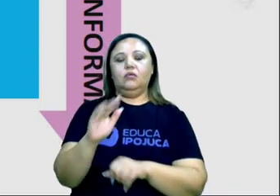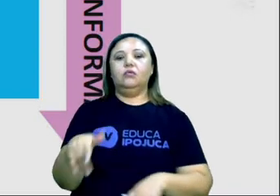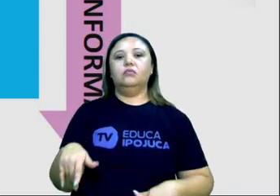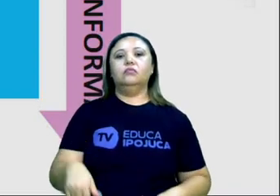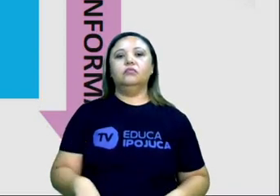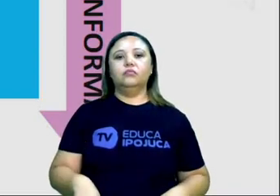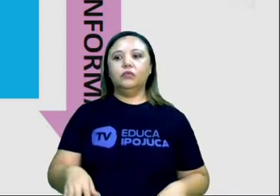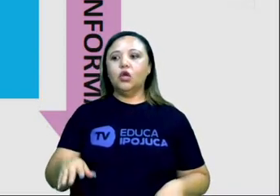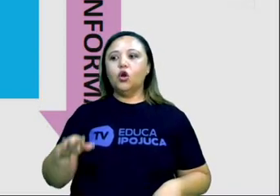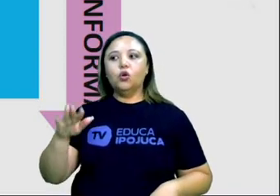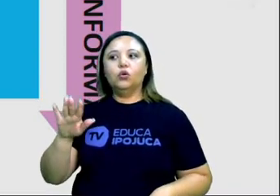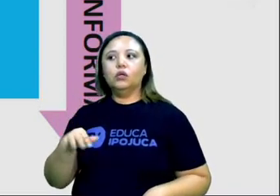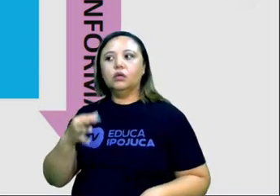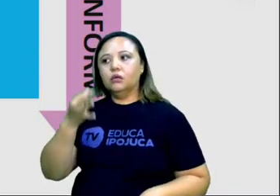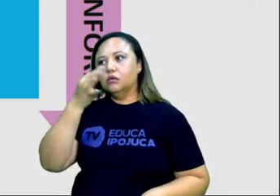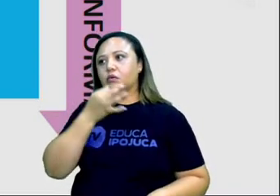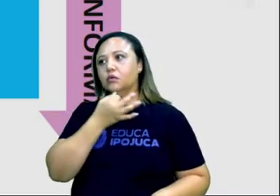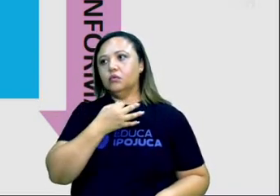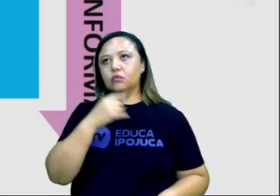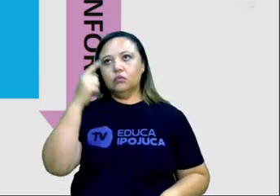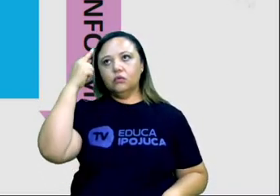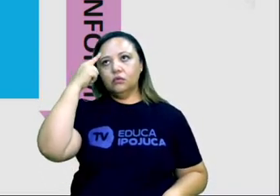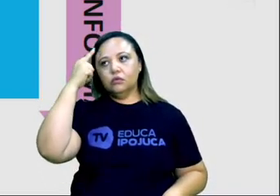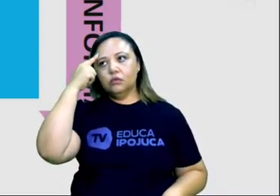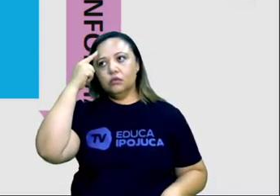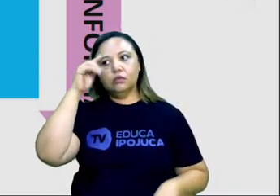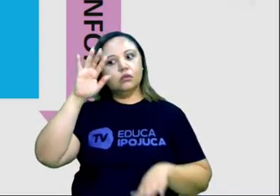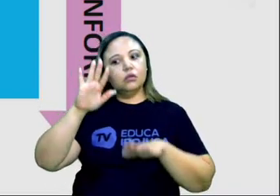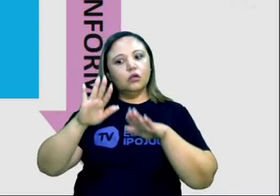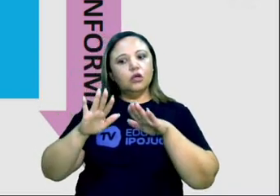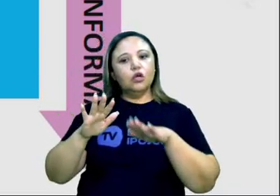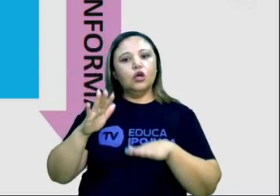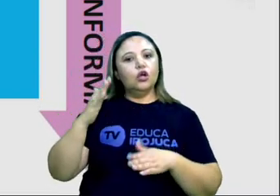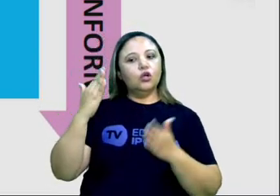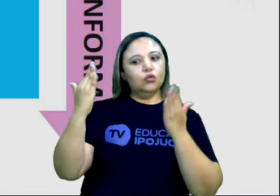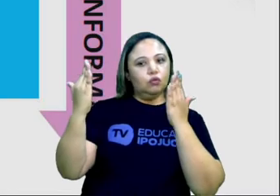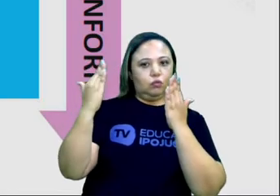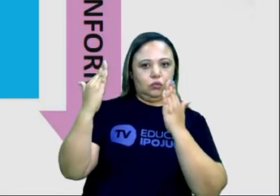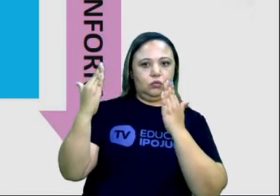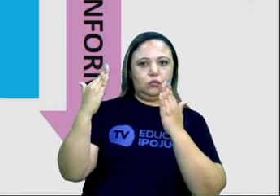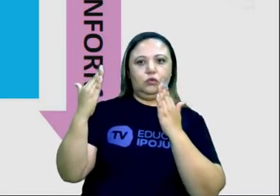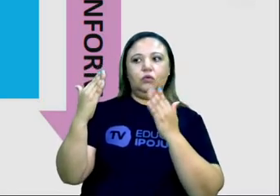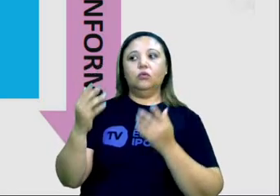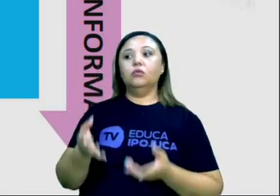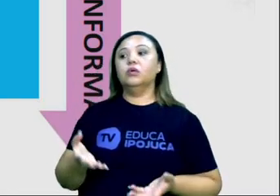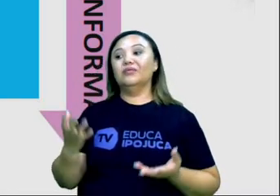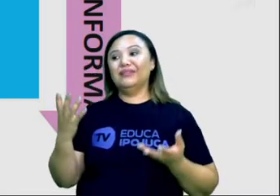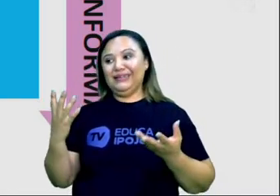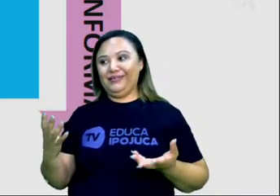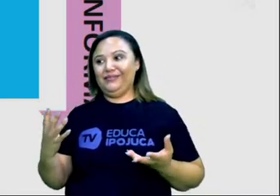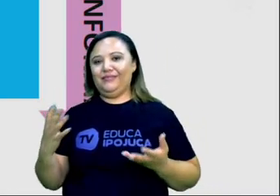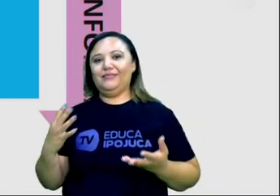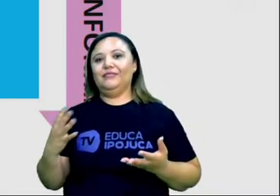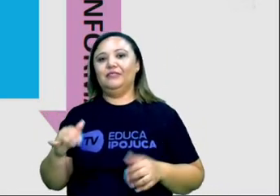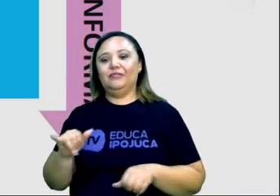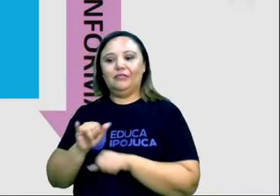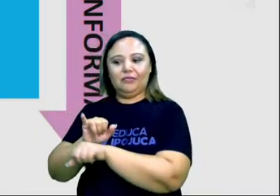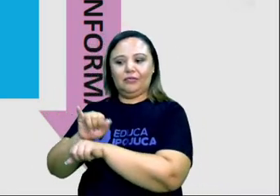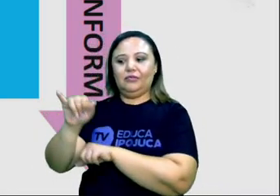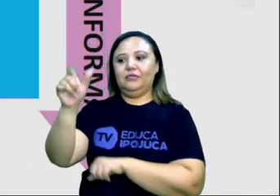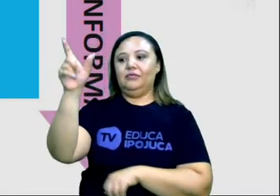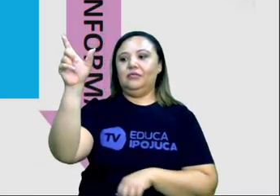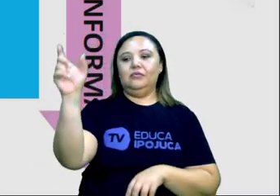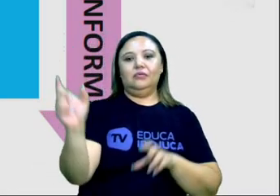raciocínio duvidoso que tenta passar como correto. Isso com a intenção de ludibriar, enganar, né, as